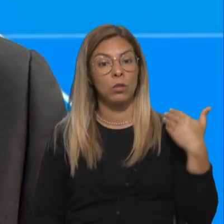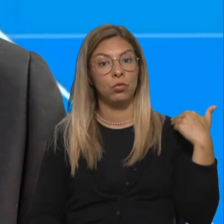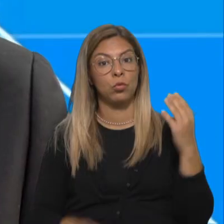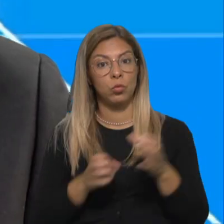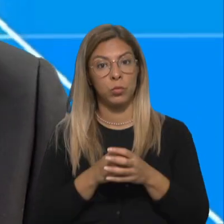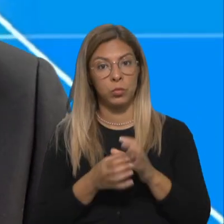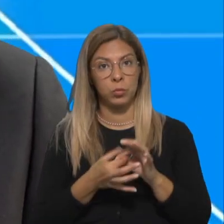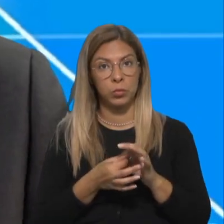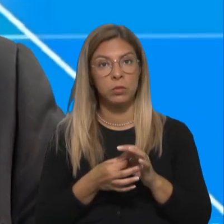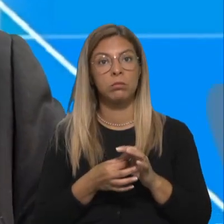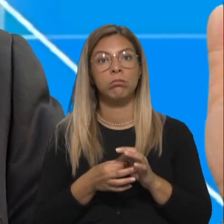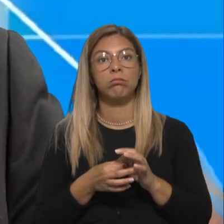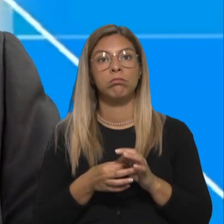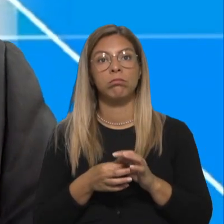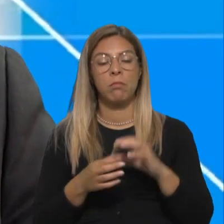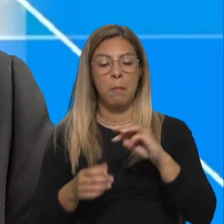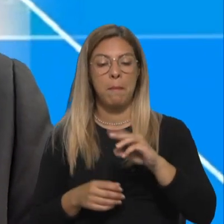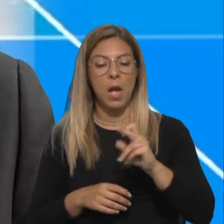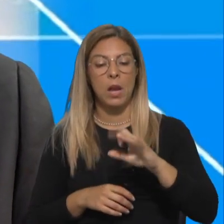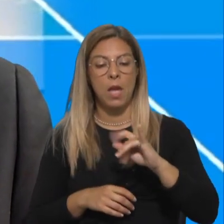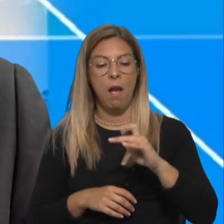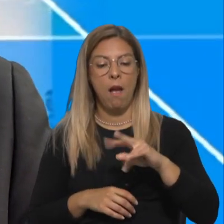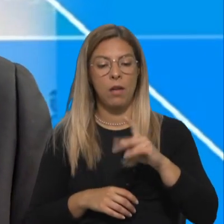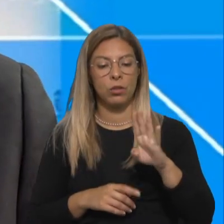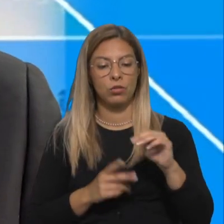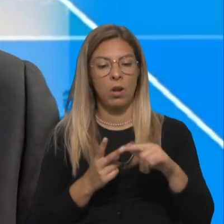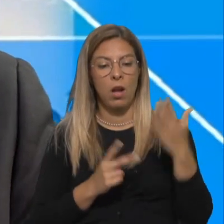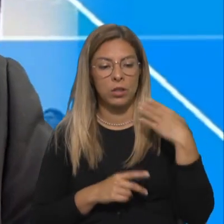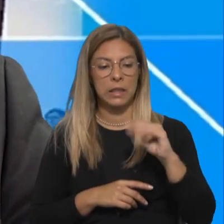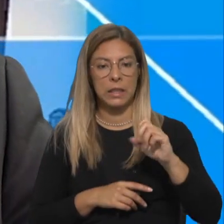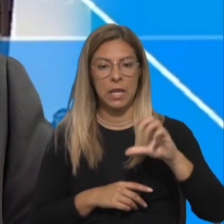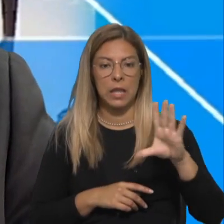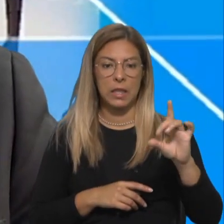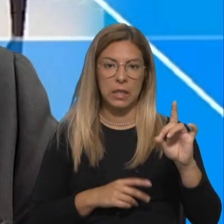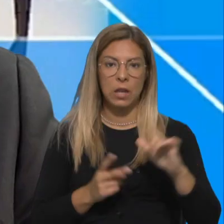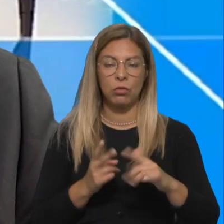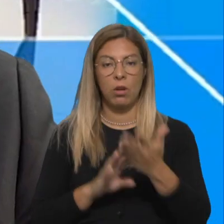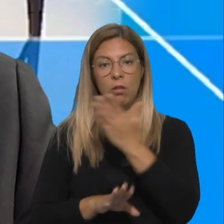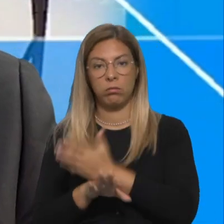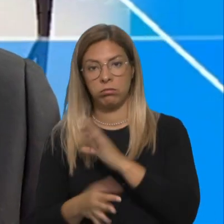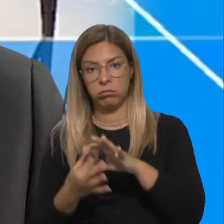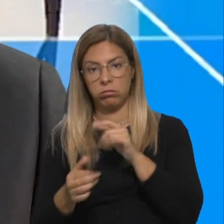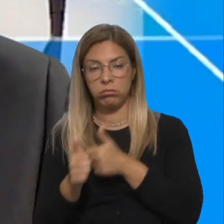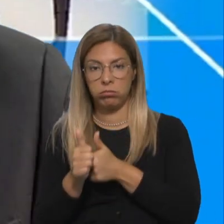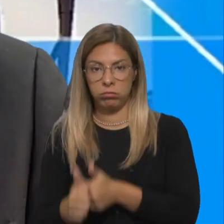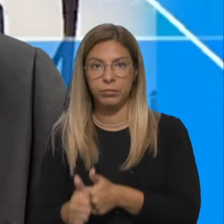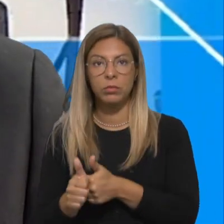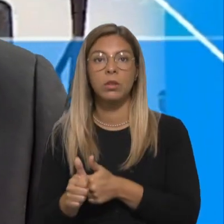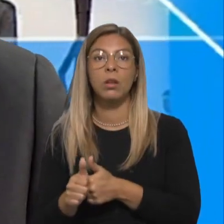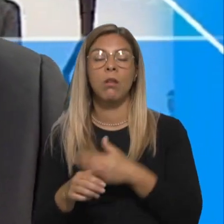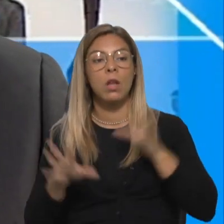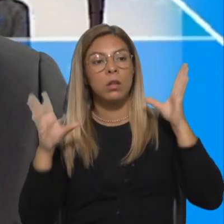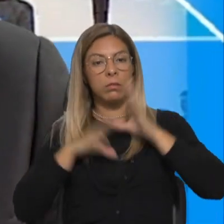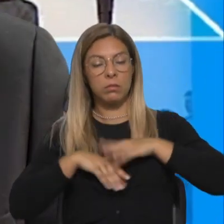as congregações marianas, fundadas no século XVI ainda, muito ligadas à Companhia de Jesus, que se inspira na espiritualidade